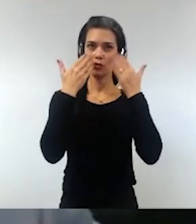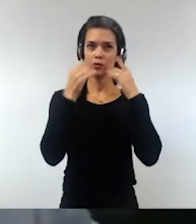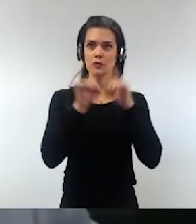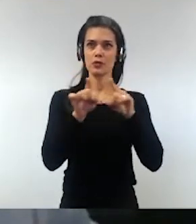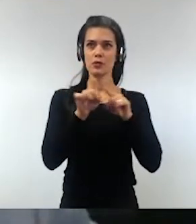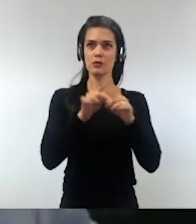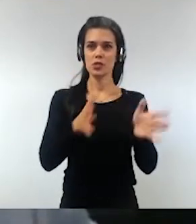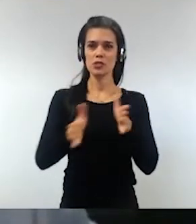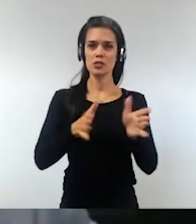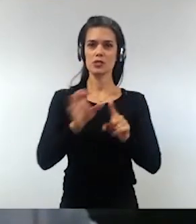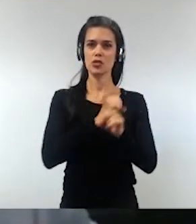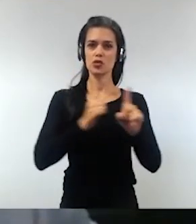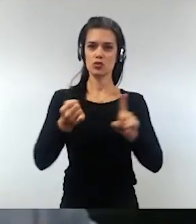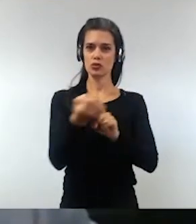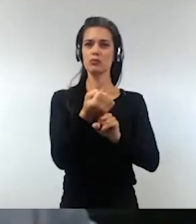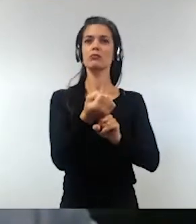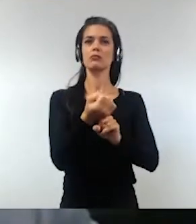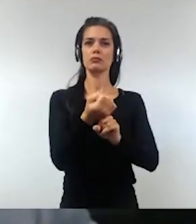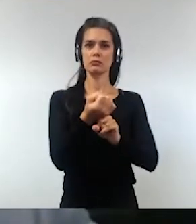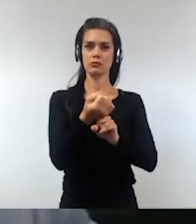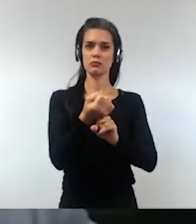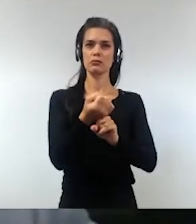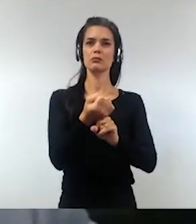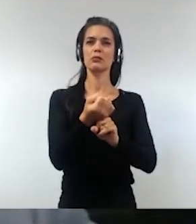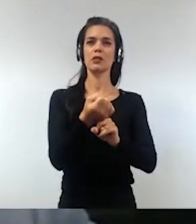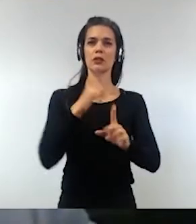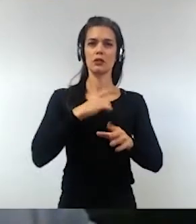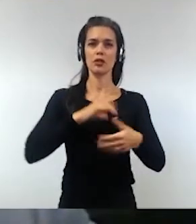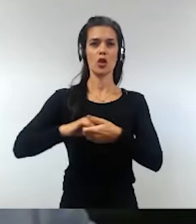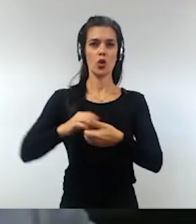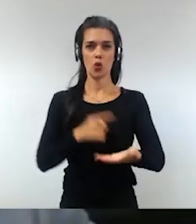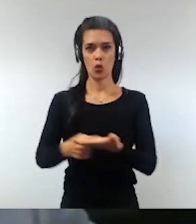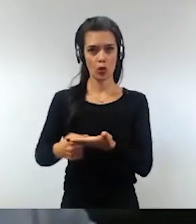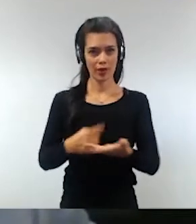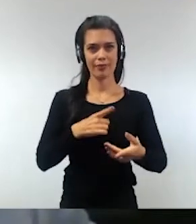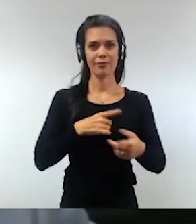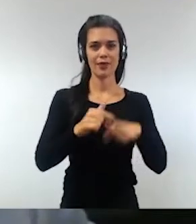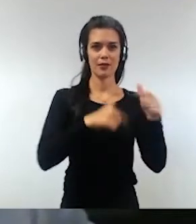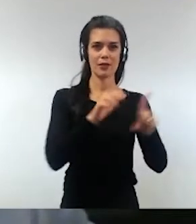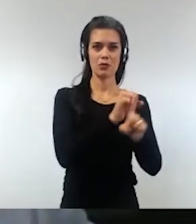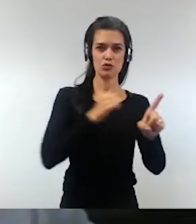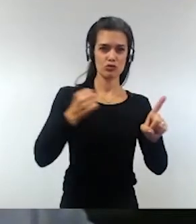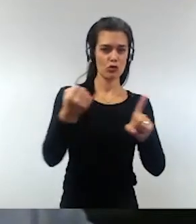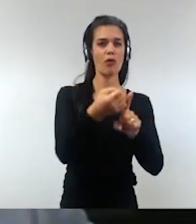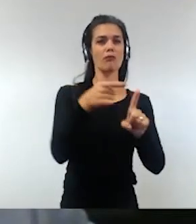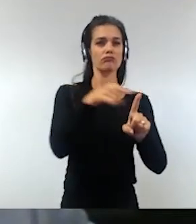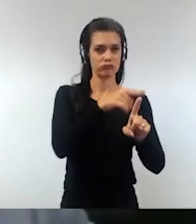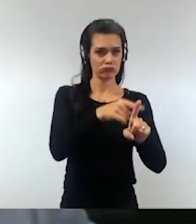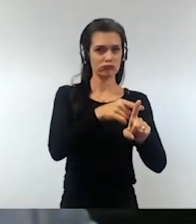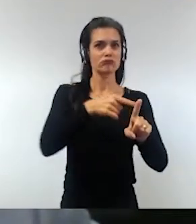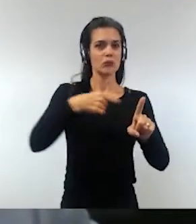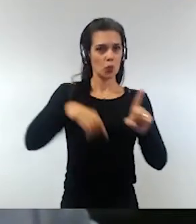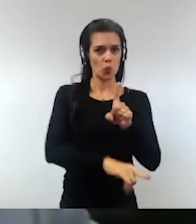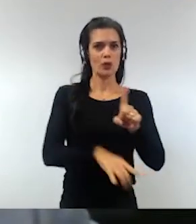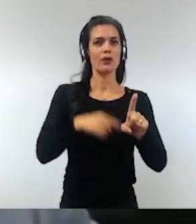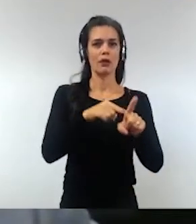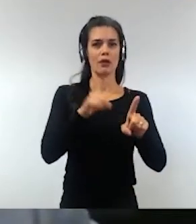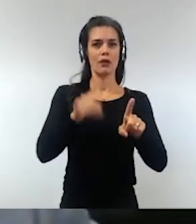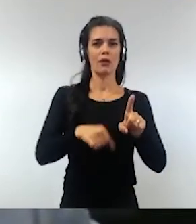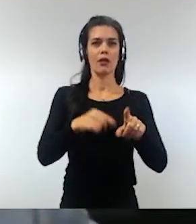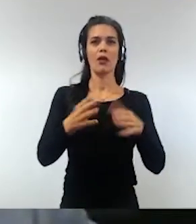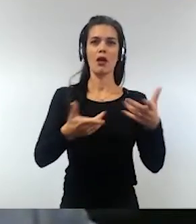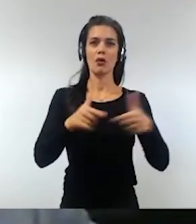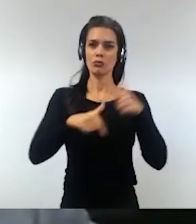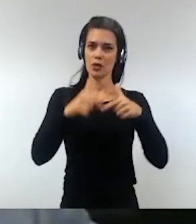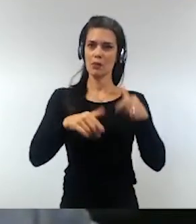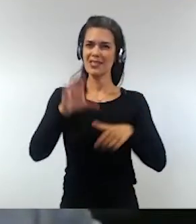e de assistência social, ou seja, além da conciliação, tem um trabalho social extremo. É uma ação de